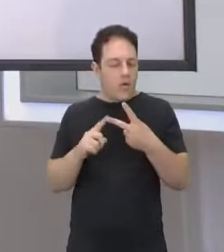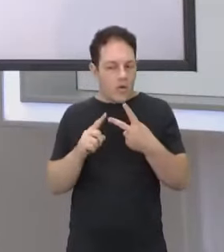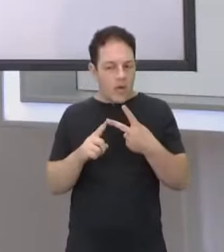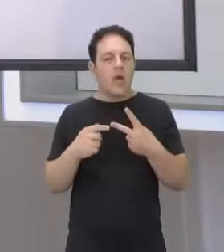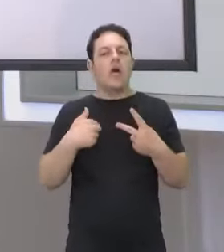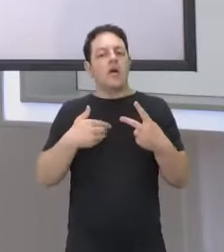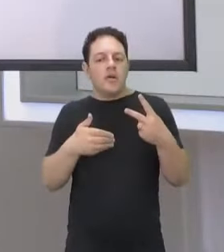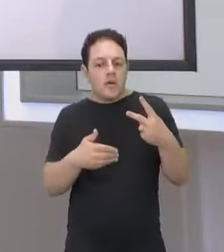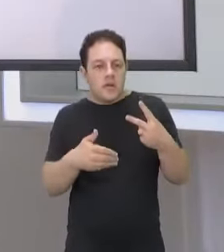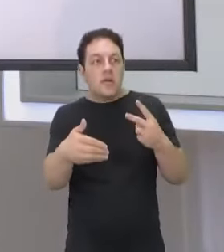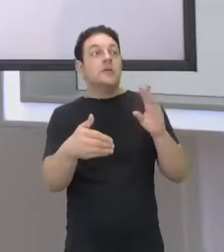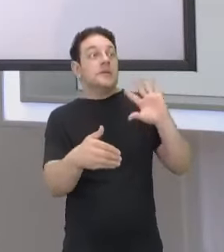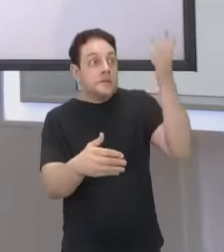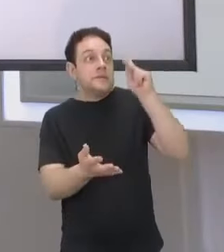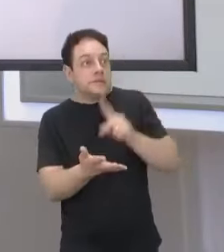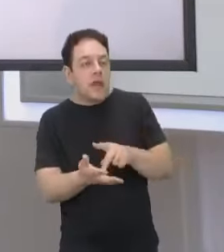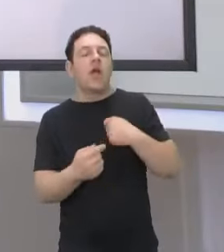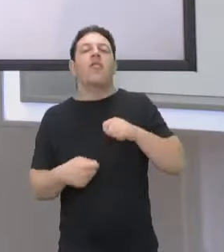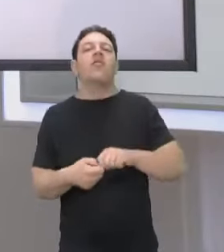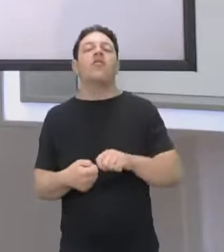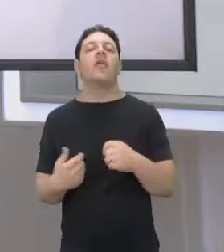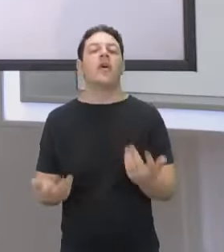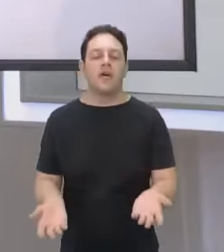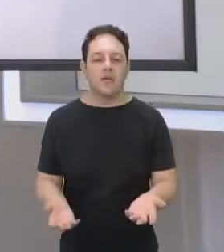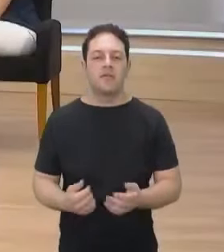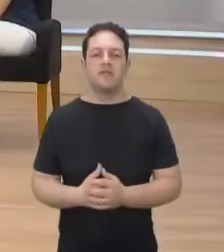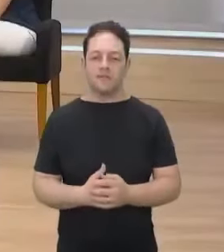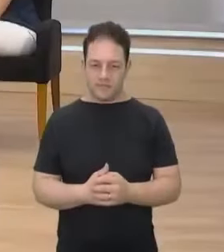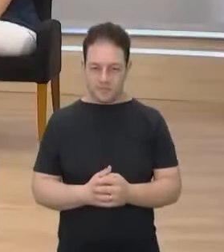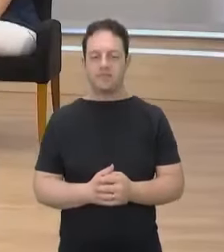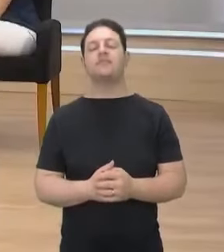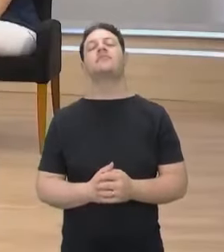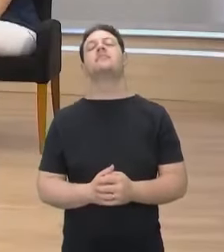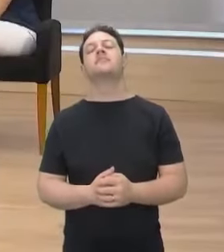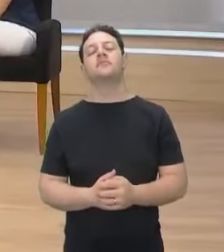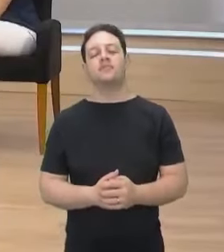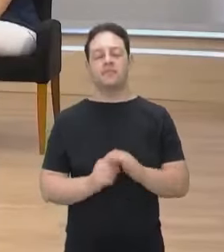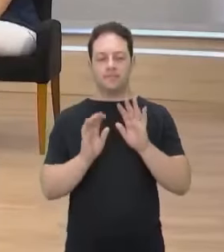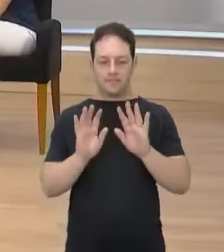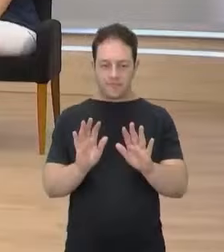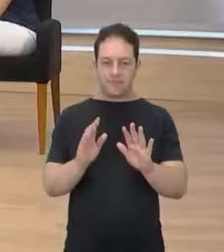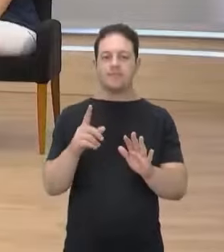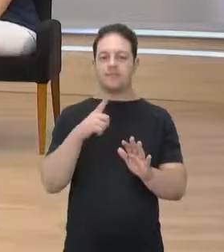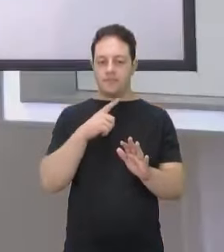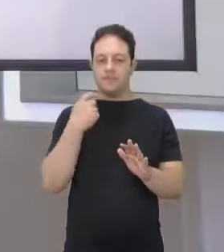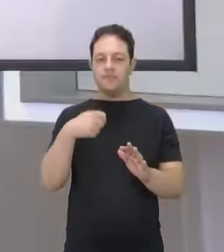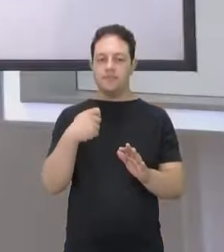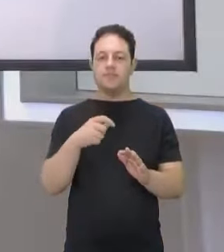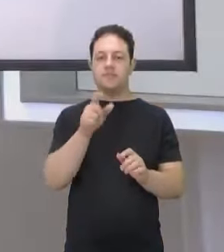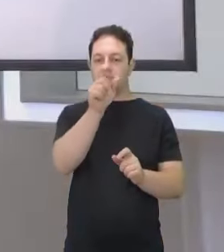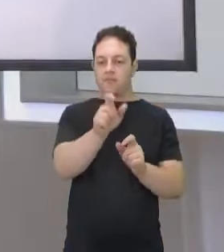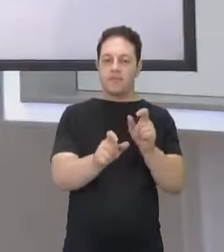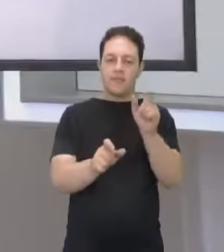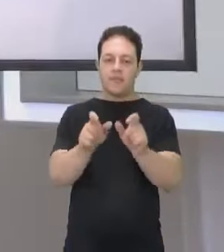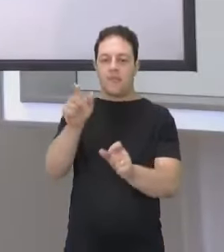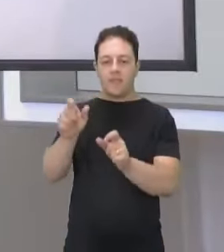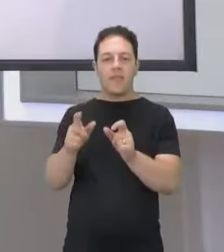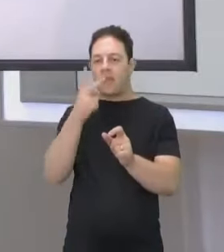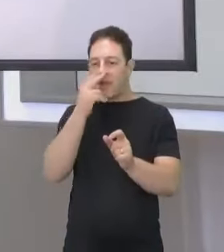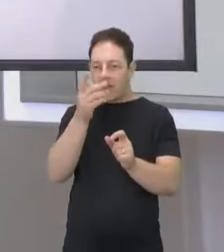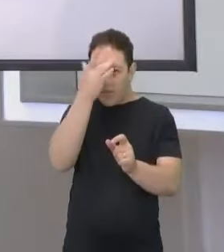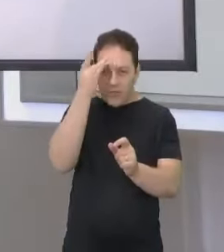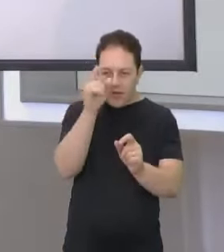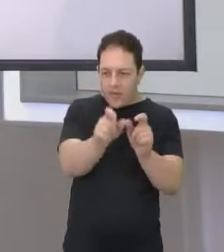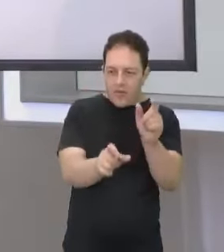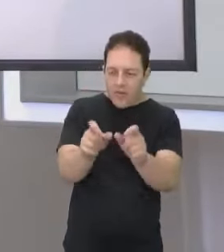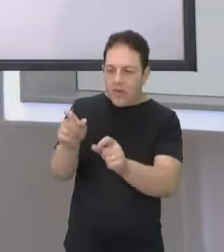vou fazer caso a coisa aconteça. É isso, o plano de contingência. Mas eu preciso ter os atores, então eu preciso juntar as